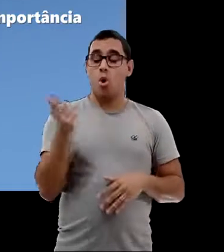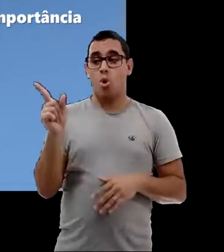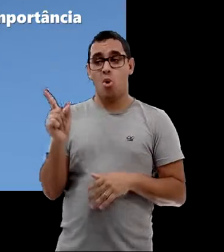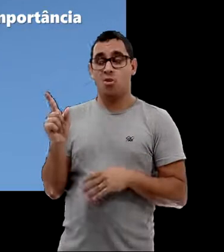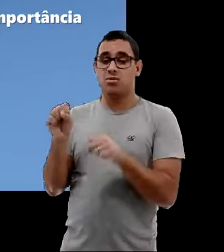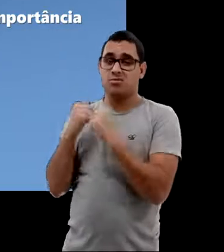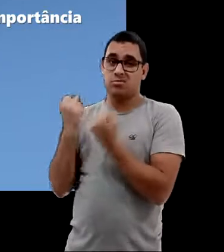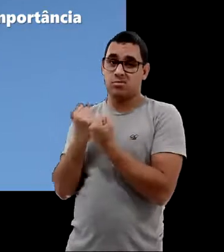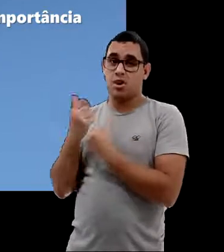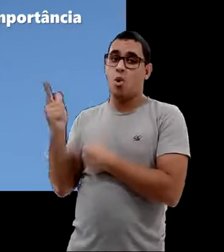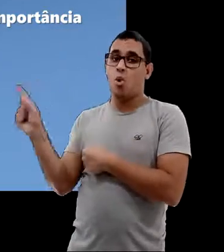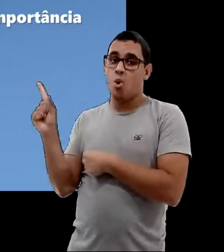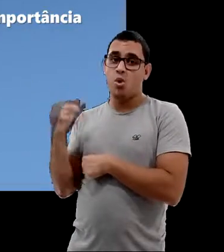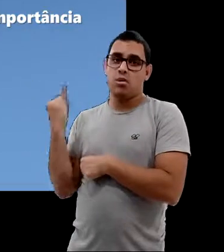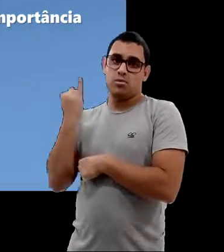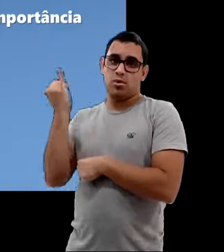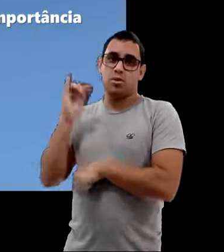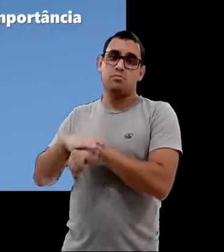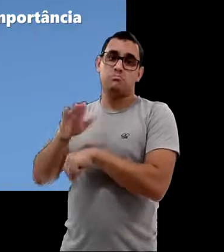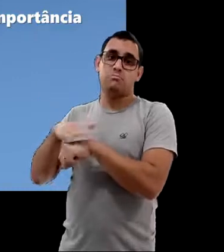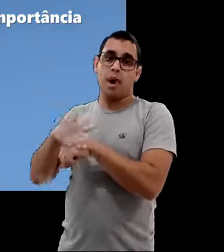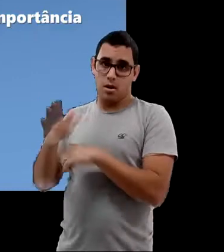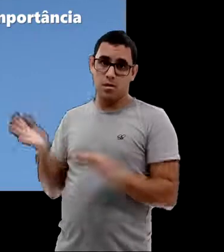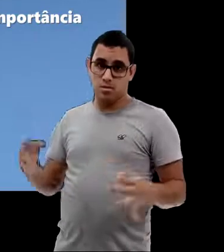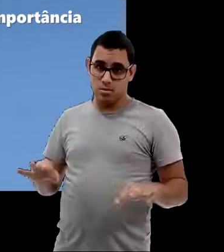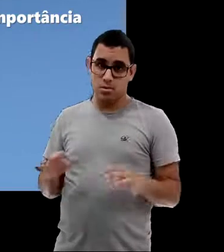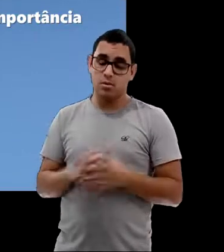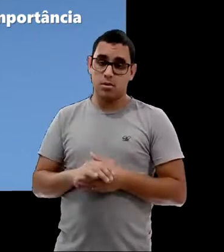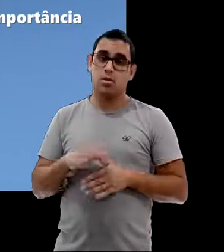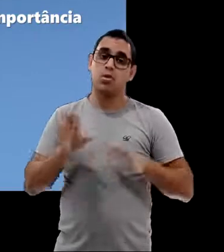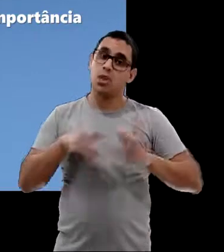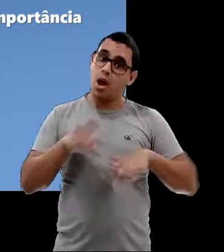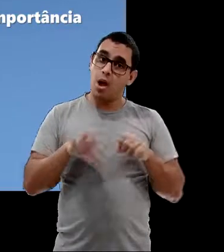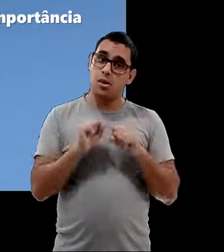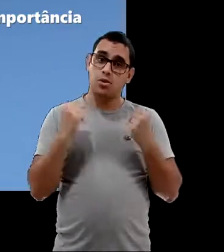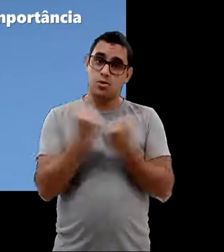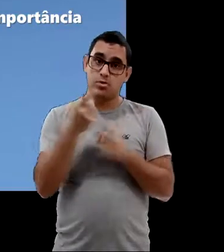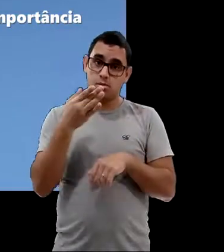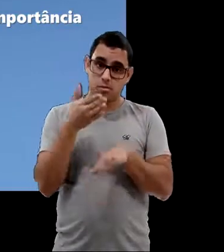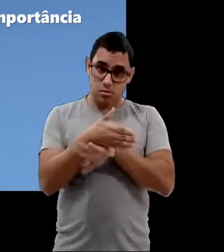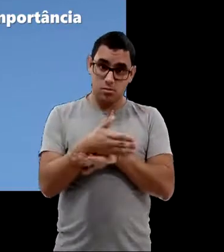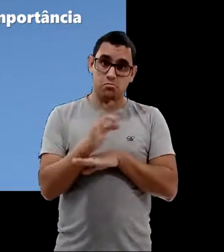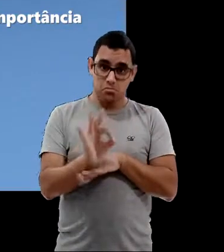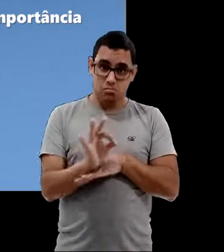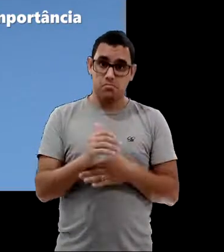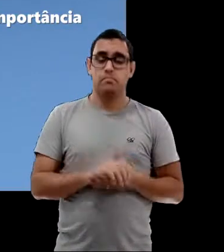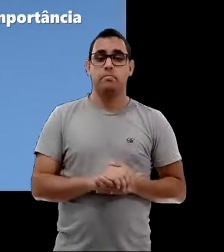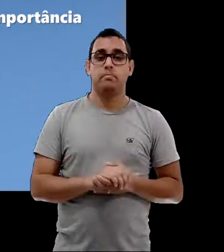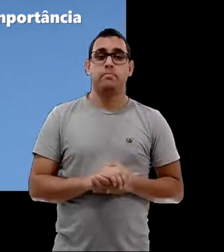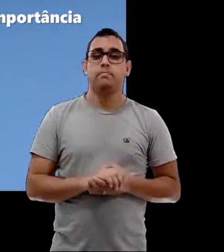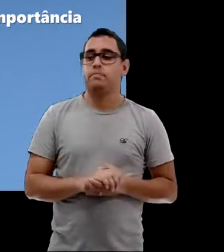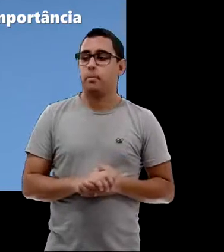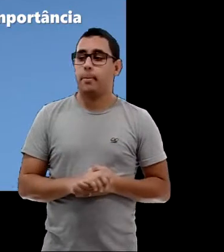profissão e outras sociedades que dão importância a outras profissões. Então depende da sociedade que se está inserida